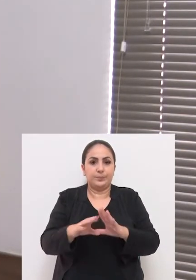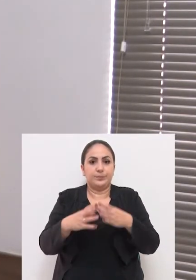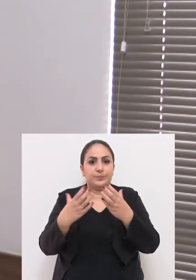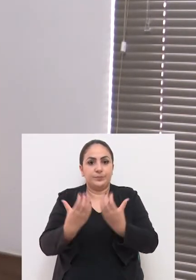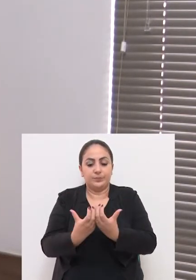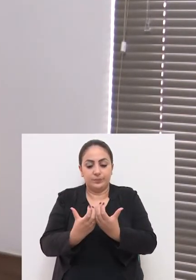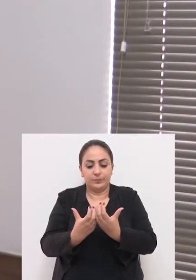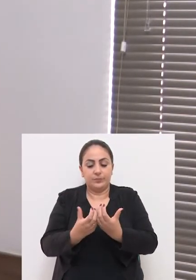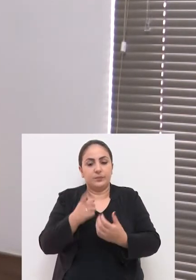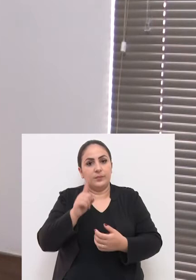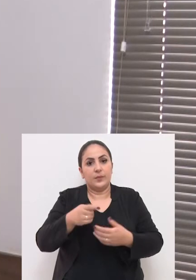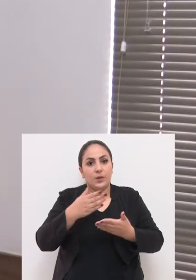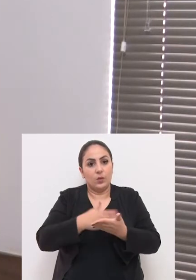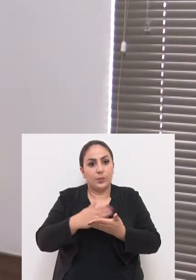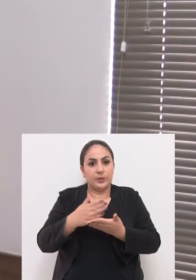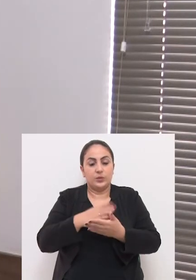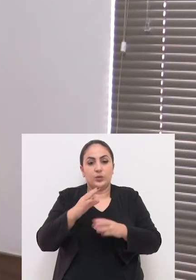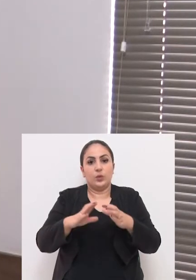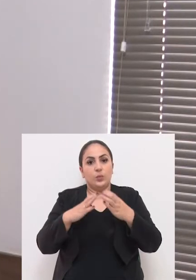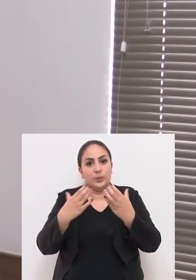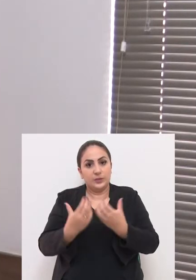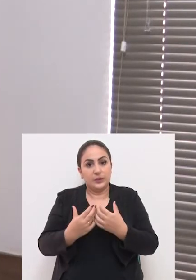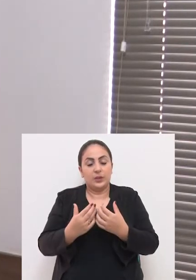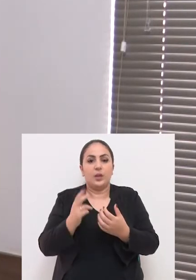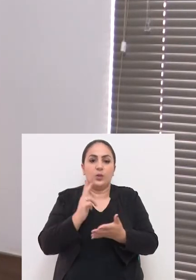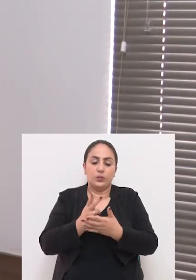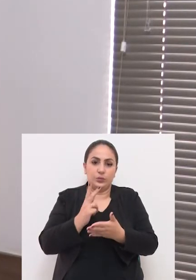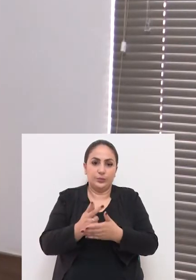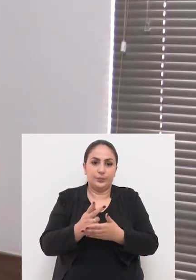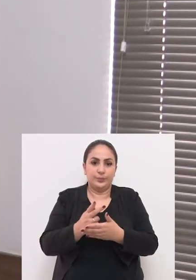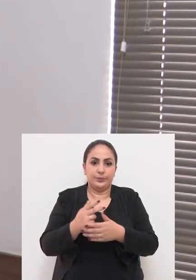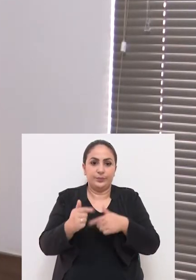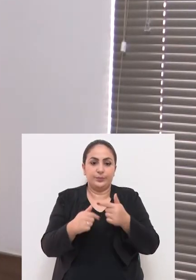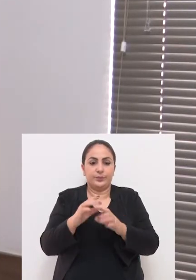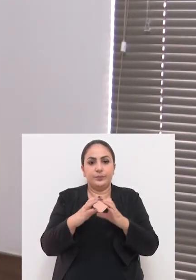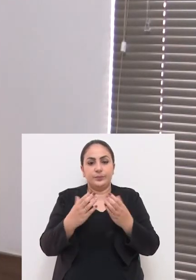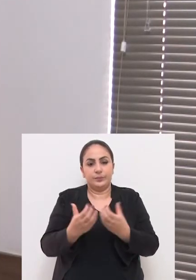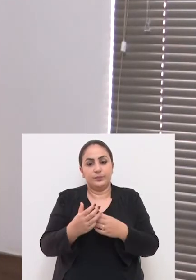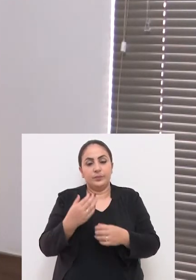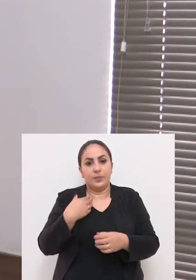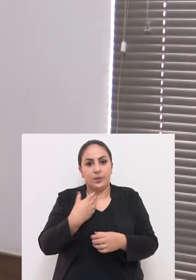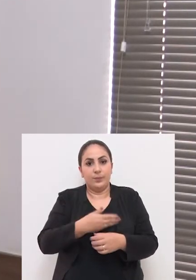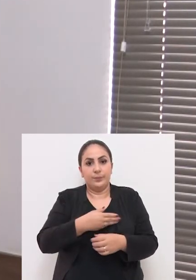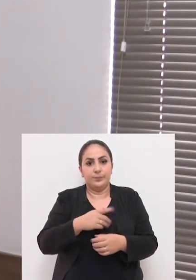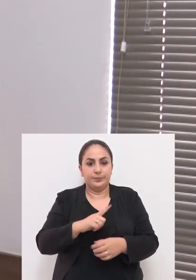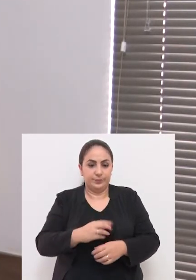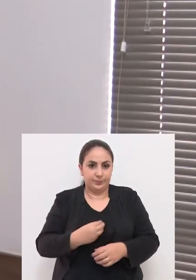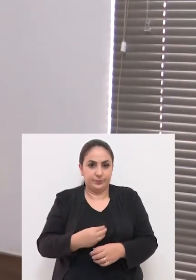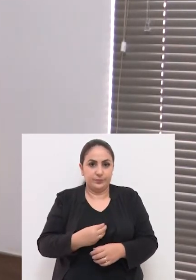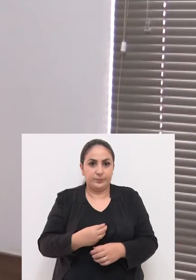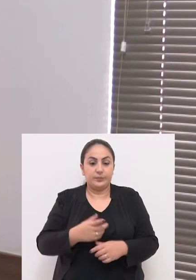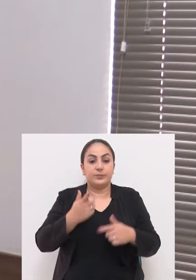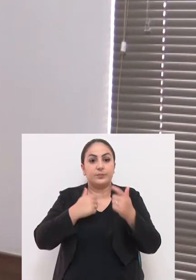universidade comunitária, ela nasceu da comunidade e ela continua a serviço da comunidade.